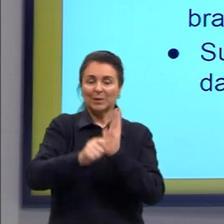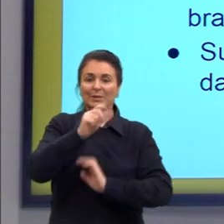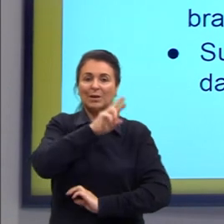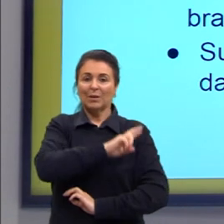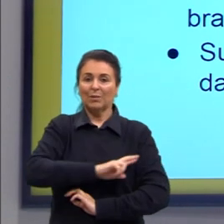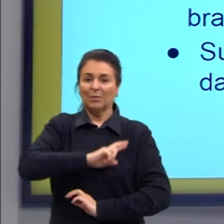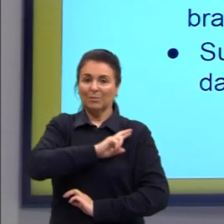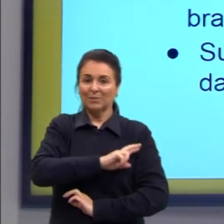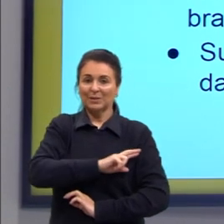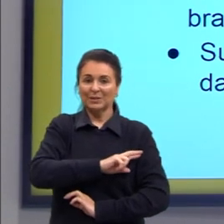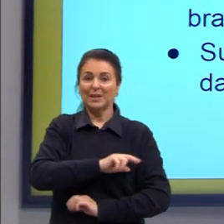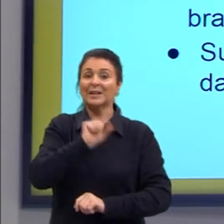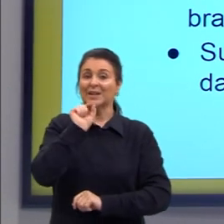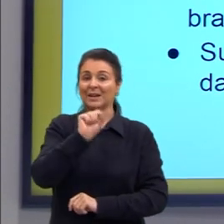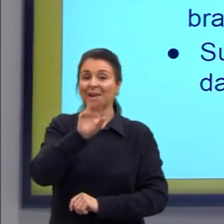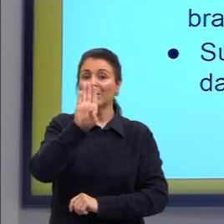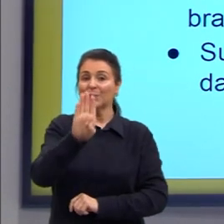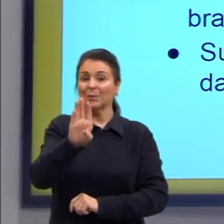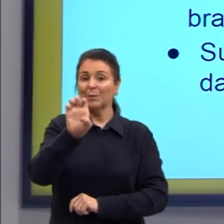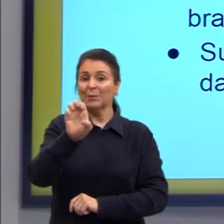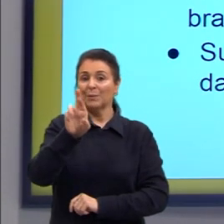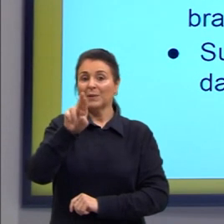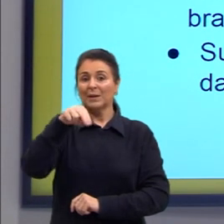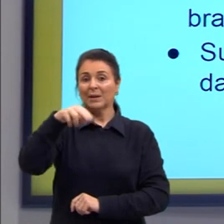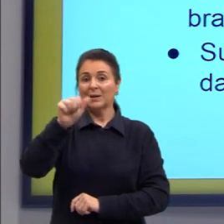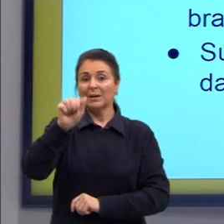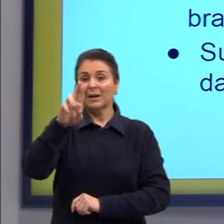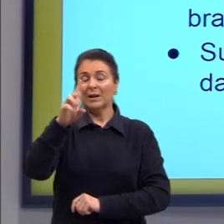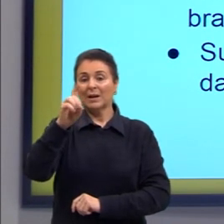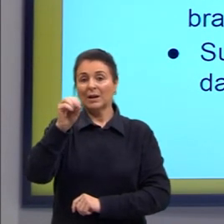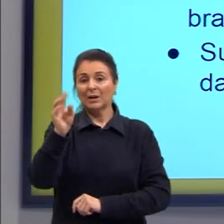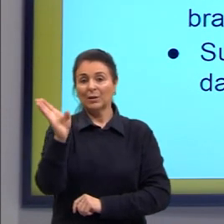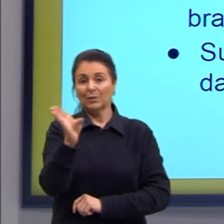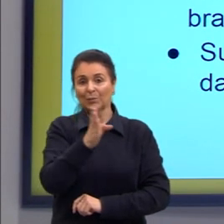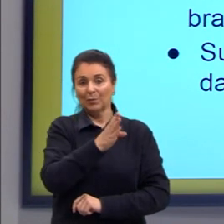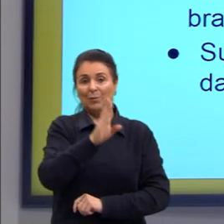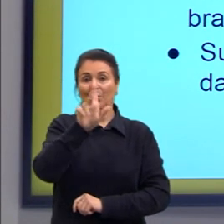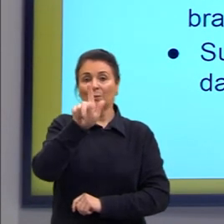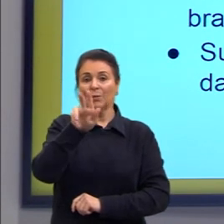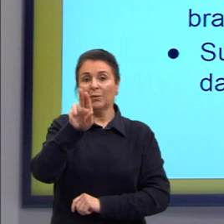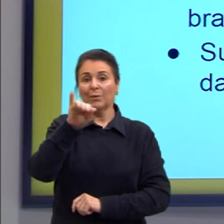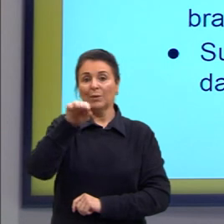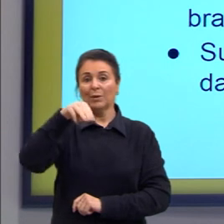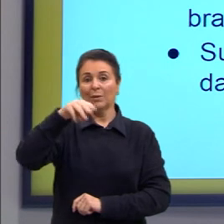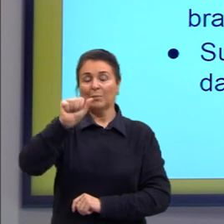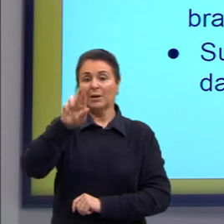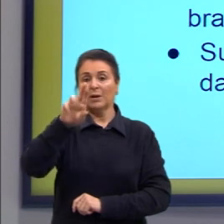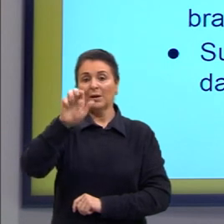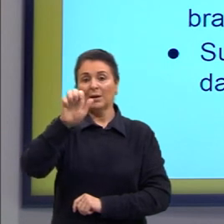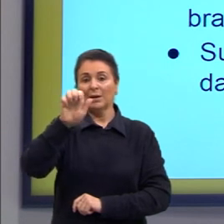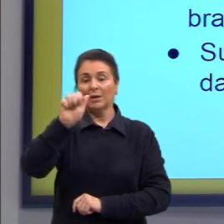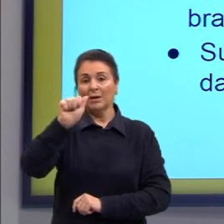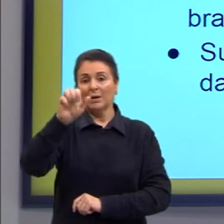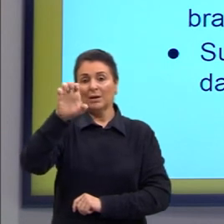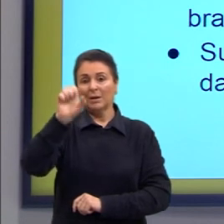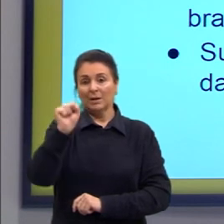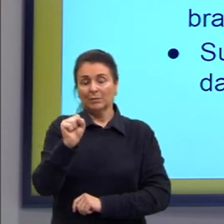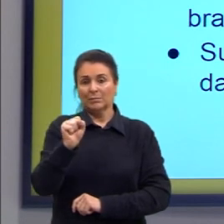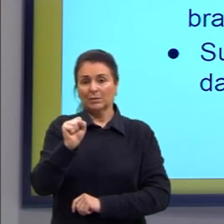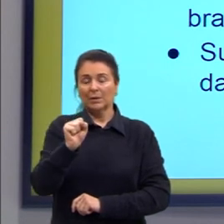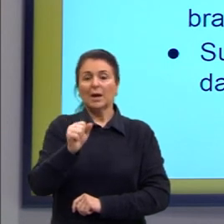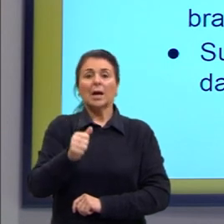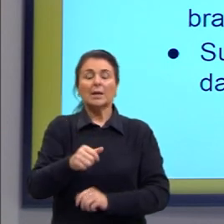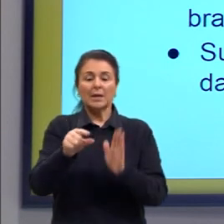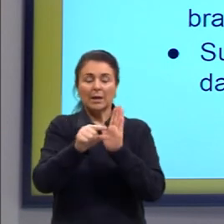que é o Bernardo Guimarães Escrava Isaura gente eu acredito que não existe uma pessoa que nunca tenha ouvido falar